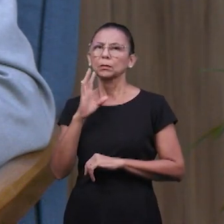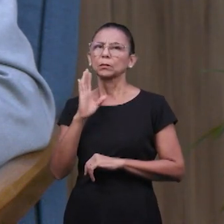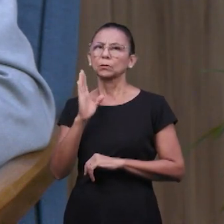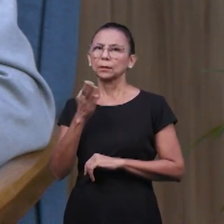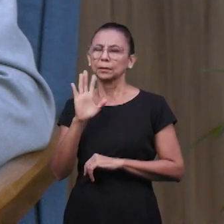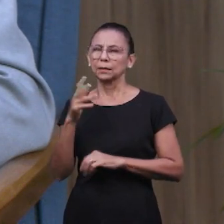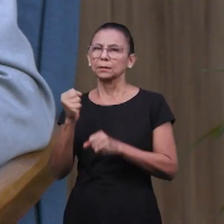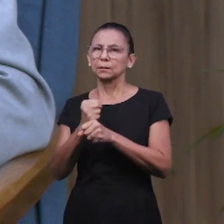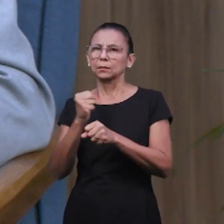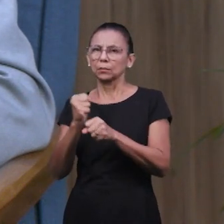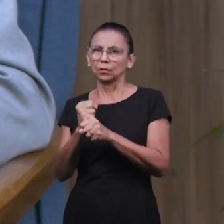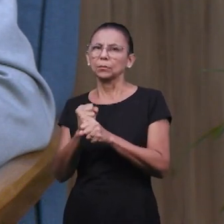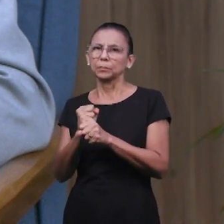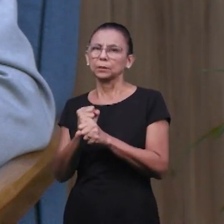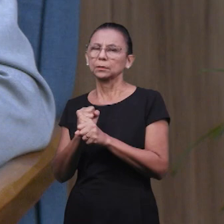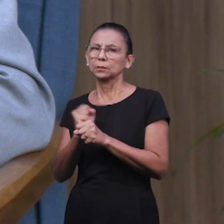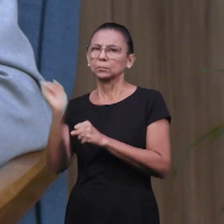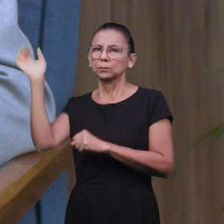né?